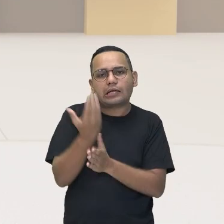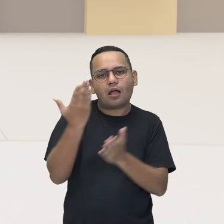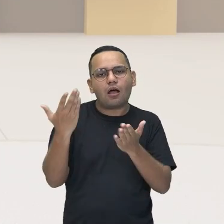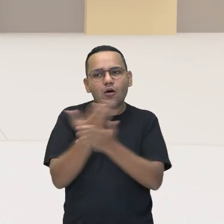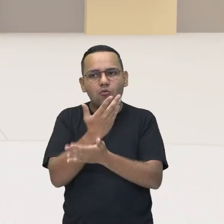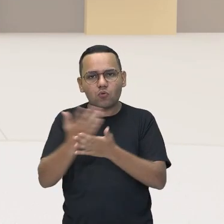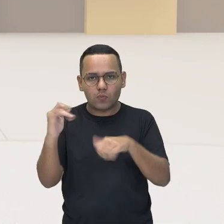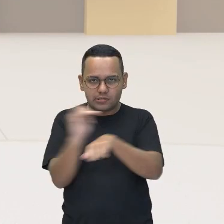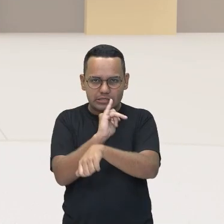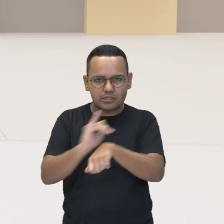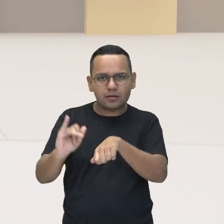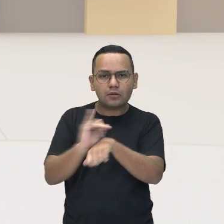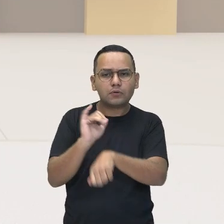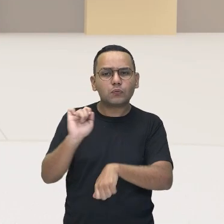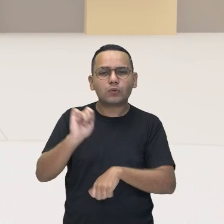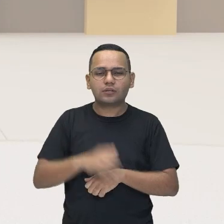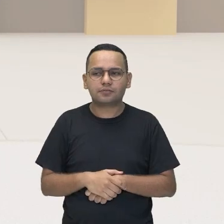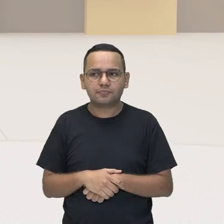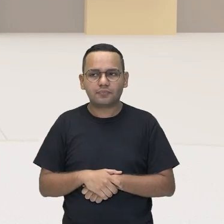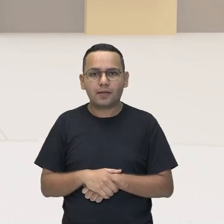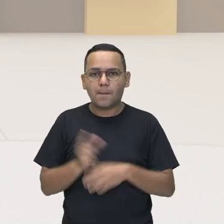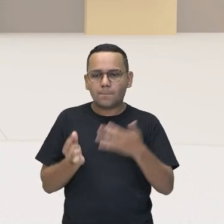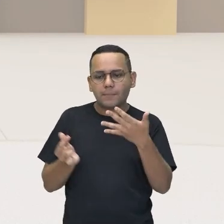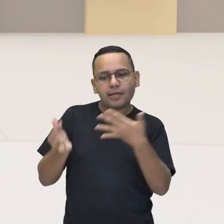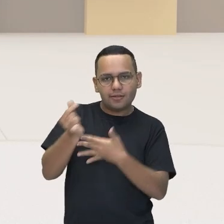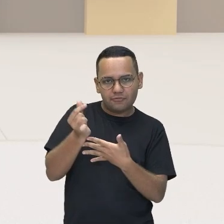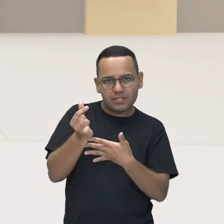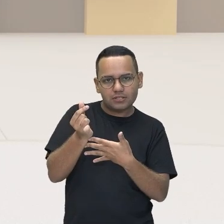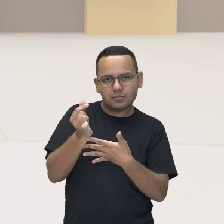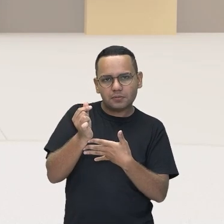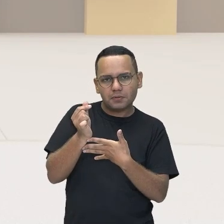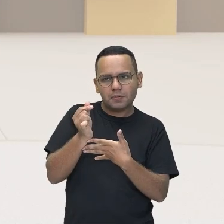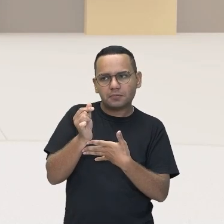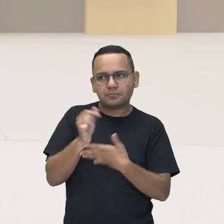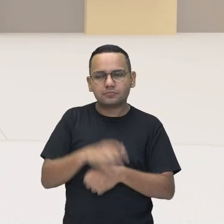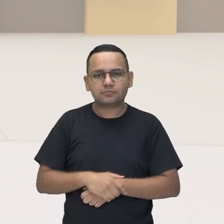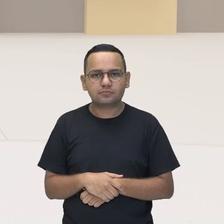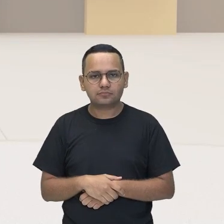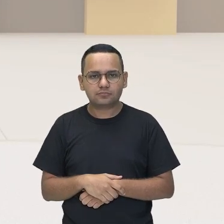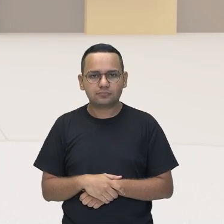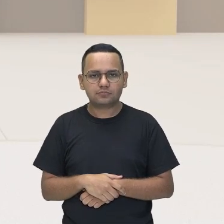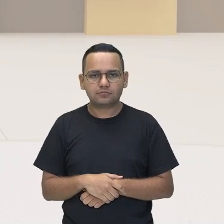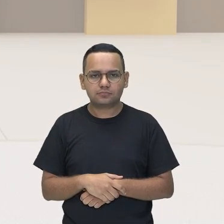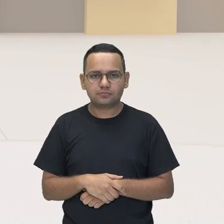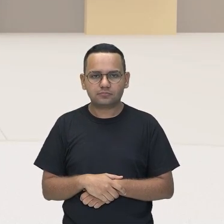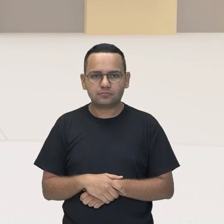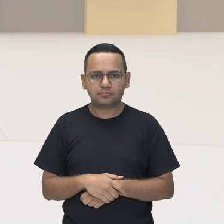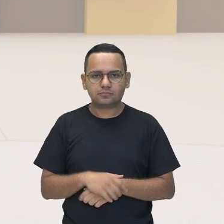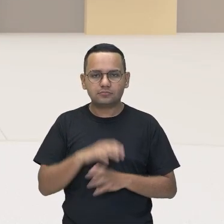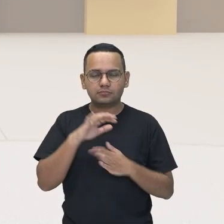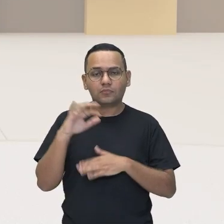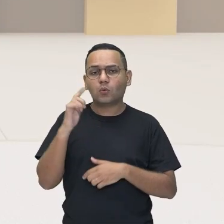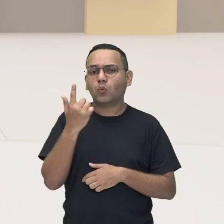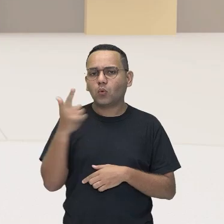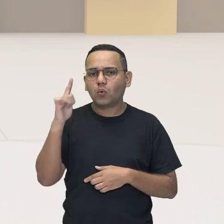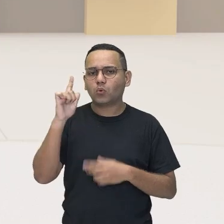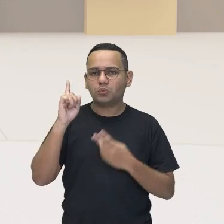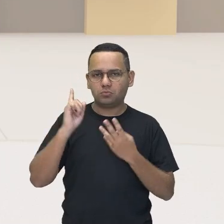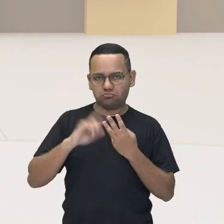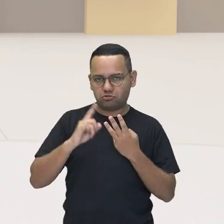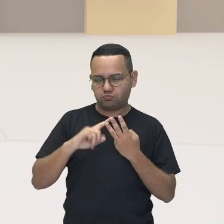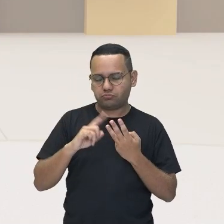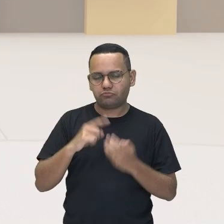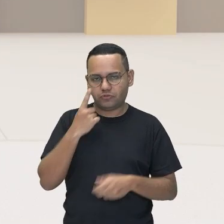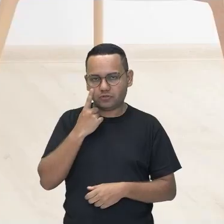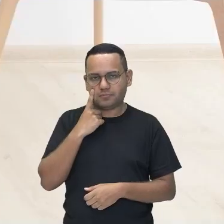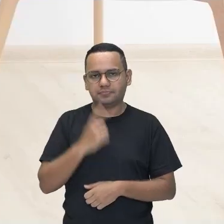de auxílio para esse tipo de produtor. Né? Isso. Temos mais uma situação para a gente verificar.